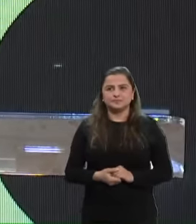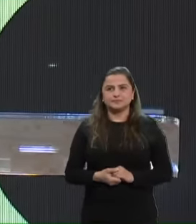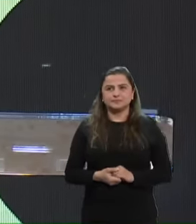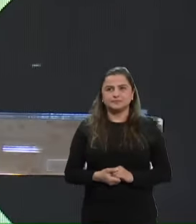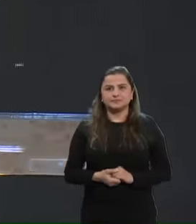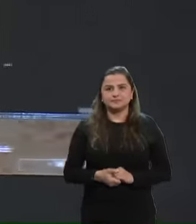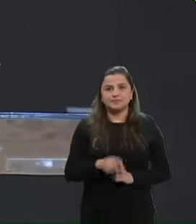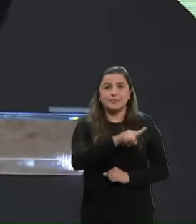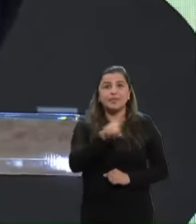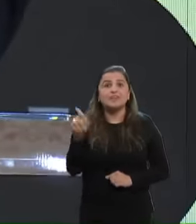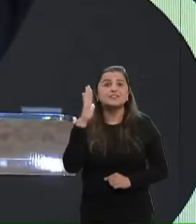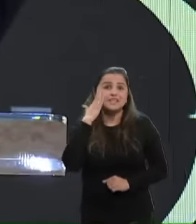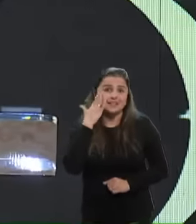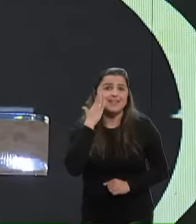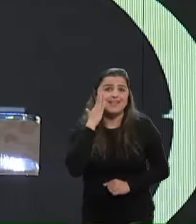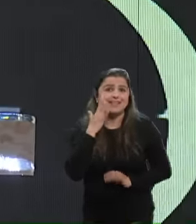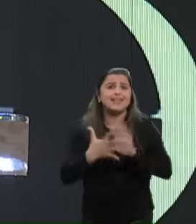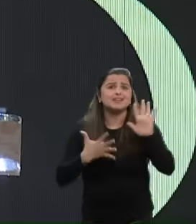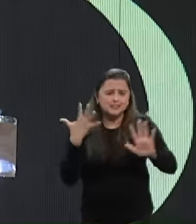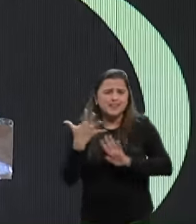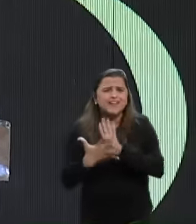9. Você está compreendendo o que estou falando?